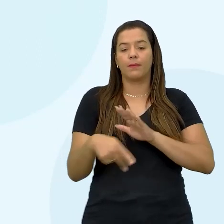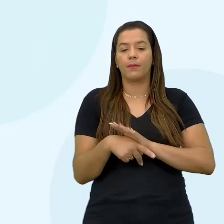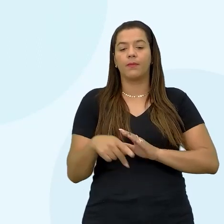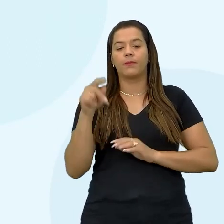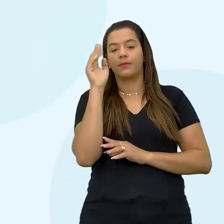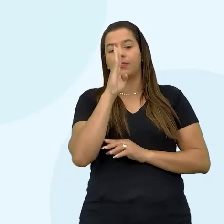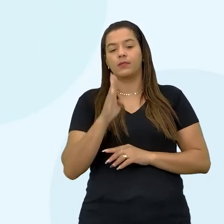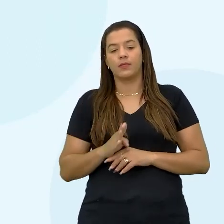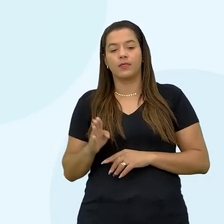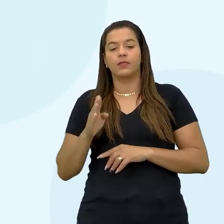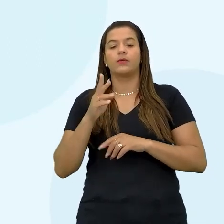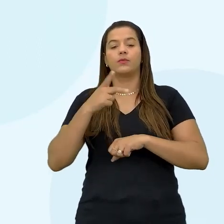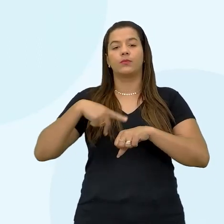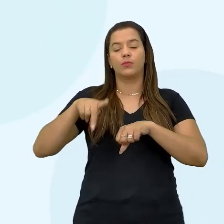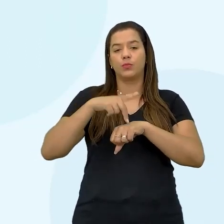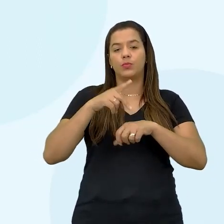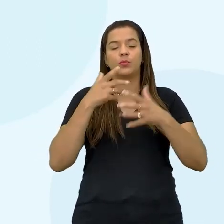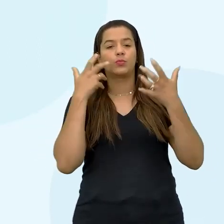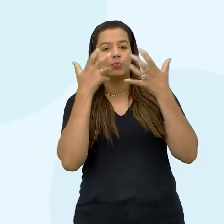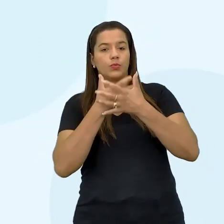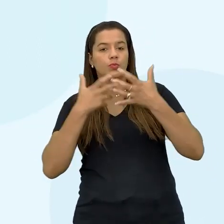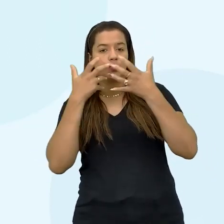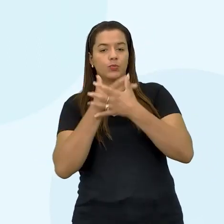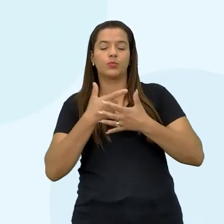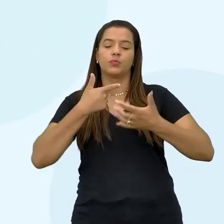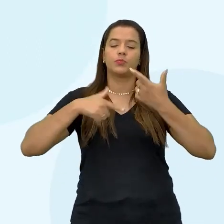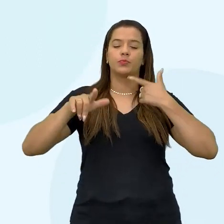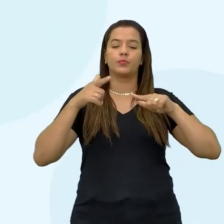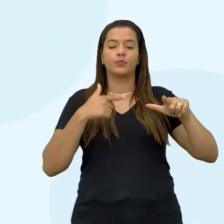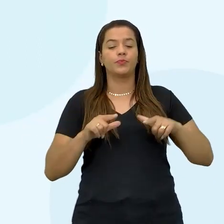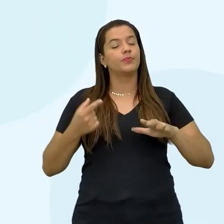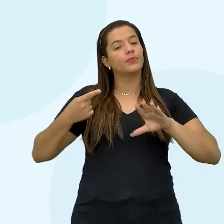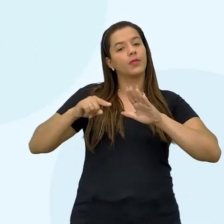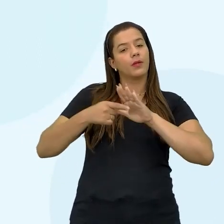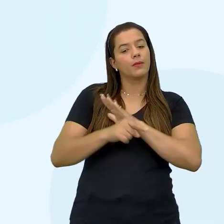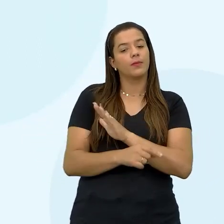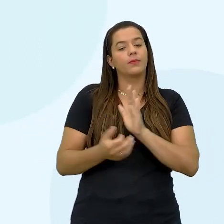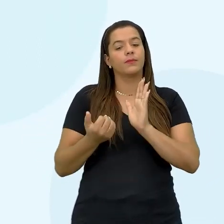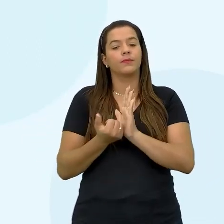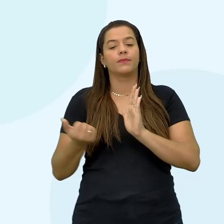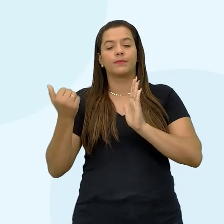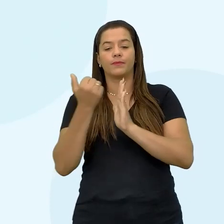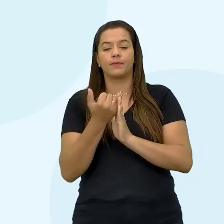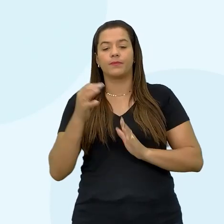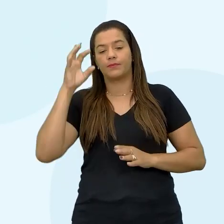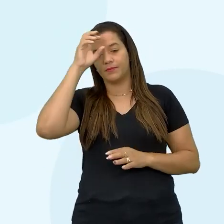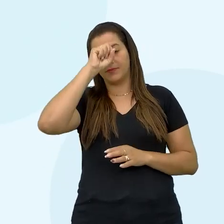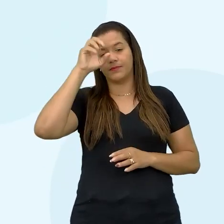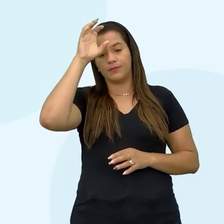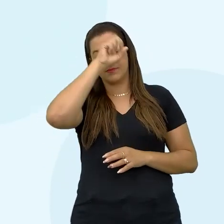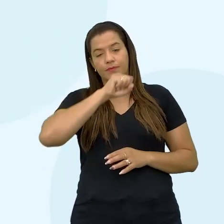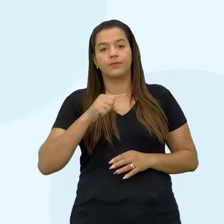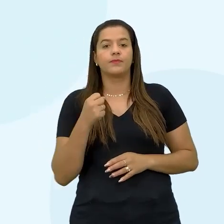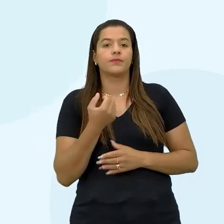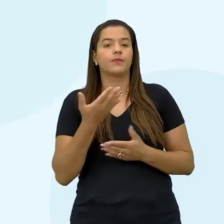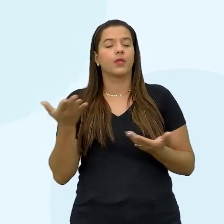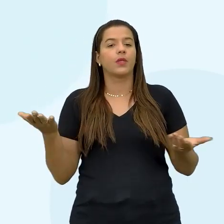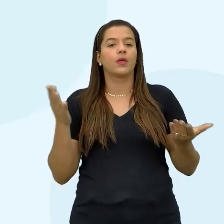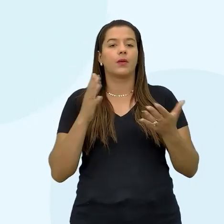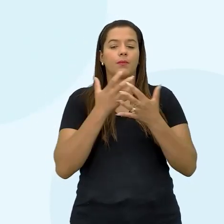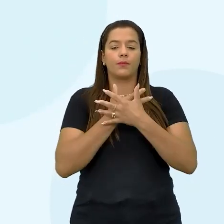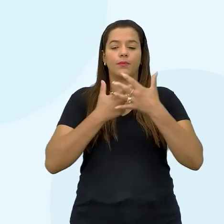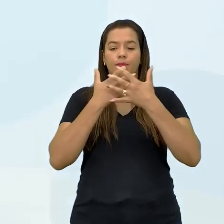estrangeira, contextualizando-os no tempo e espaço, de modo a aprimorar a capacidade de apreciação da estética